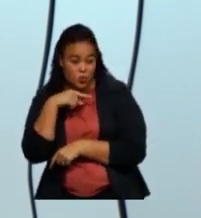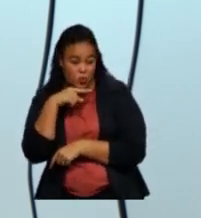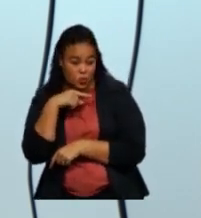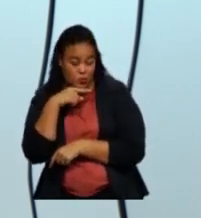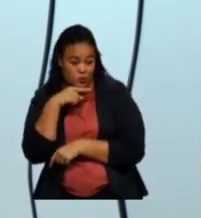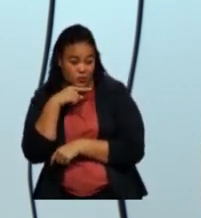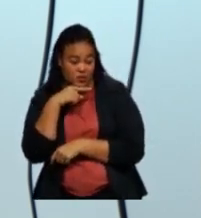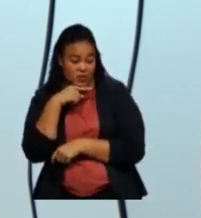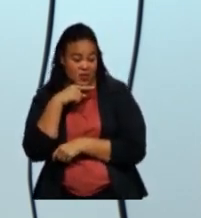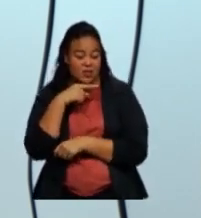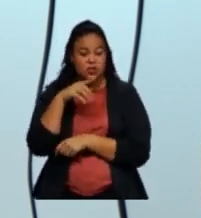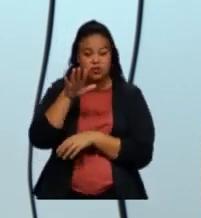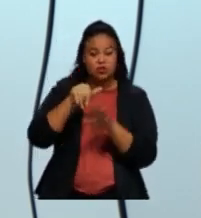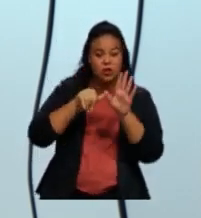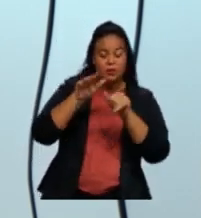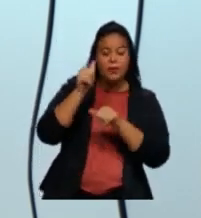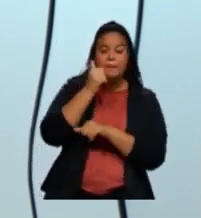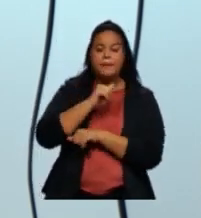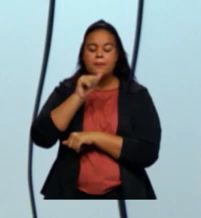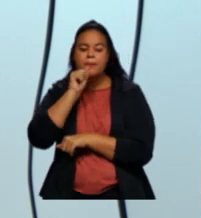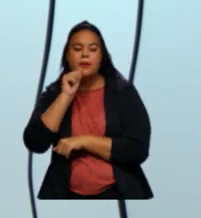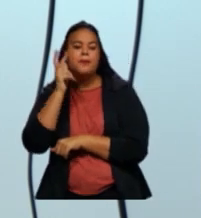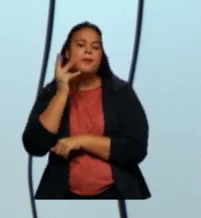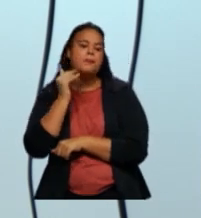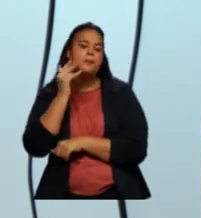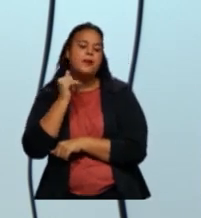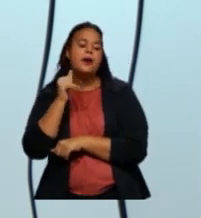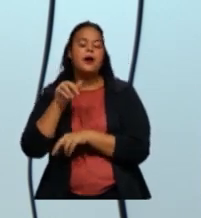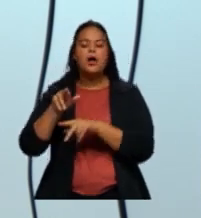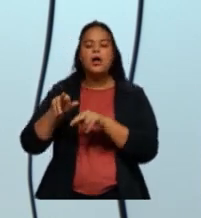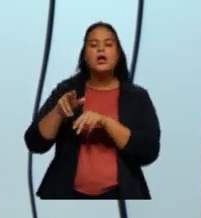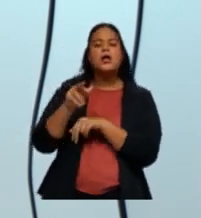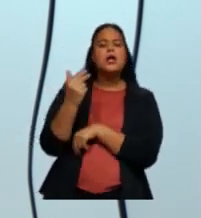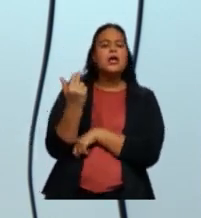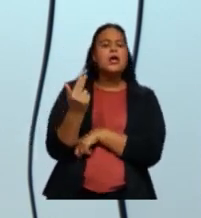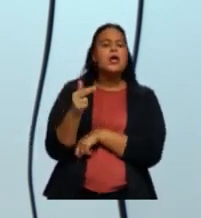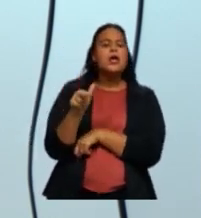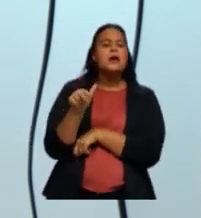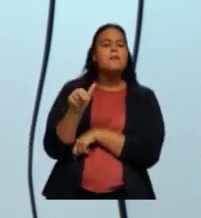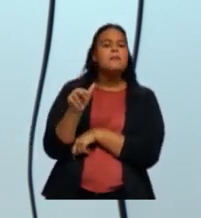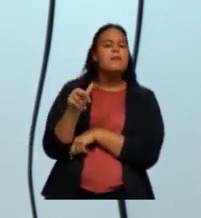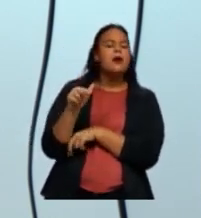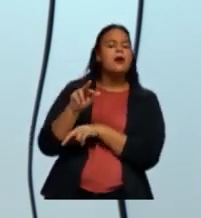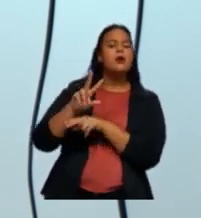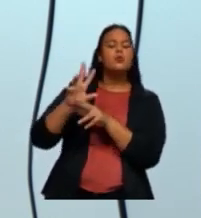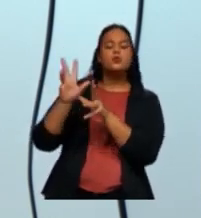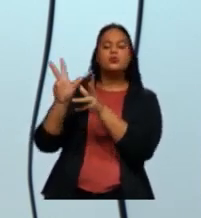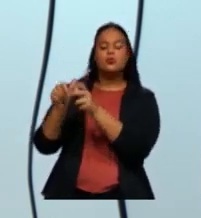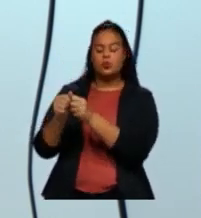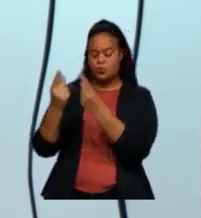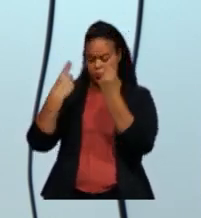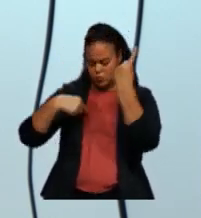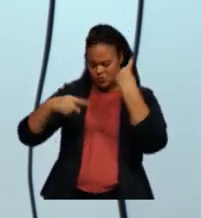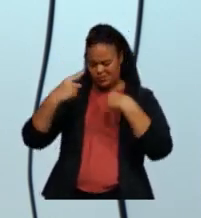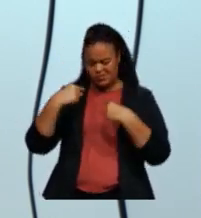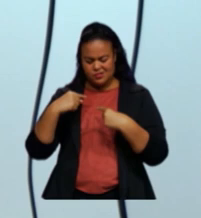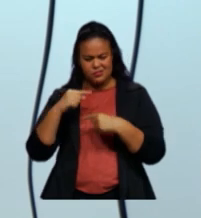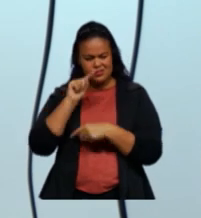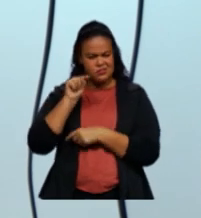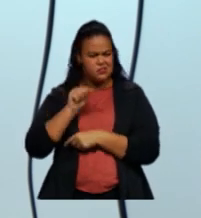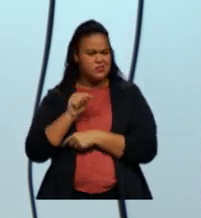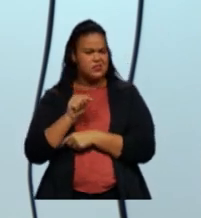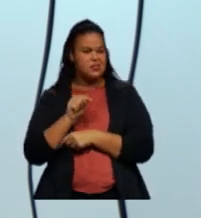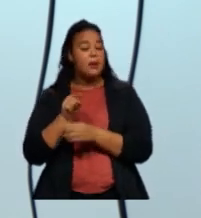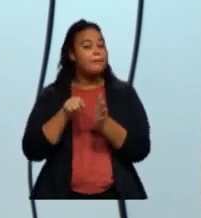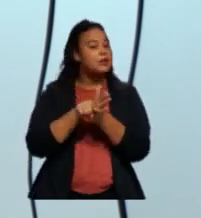amigo, com a professora. Qualquer dúvida que você tiver em relação ao seu corpo, não fique na dúvida.